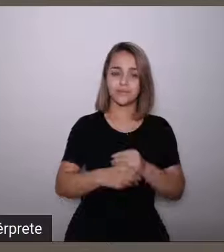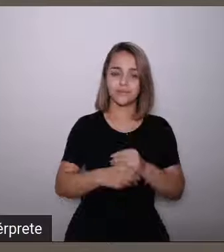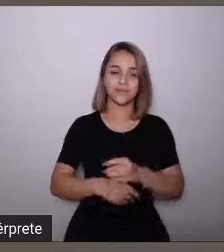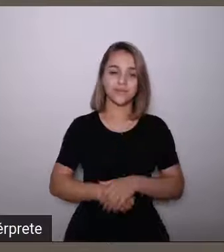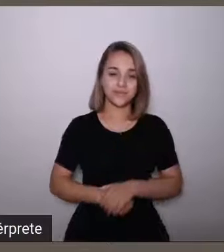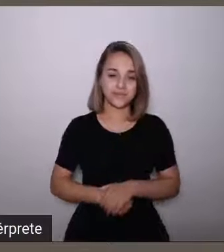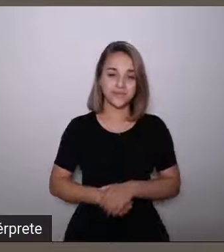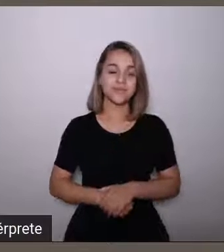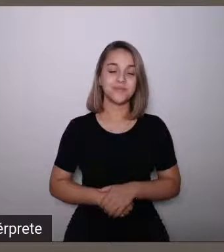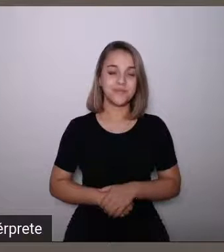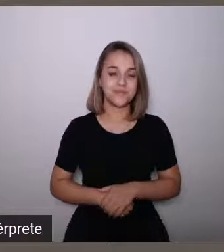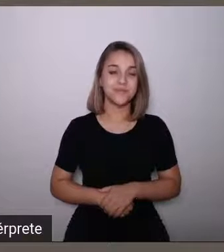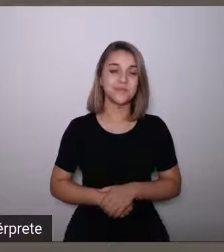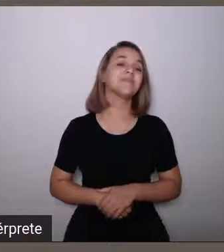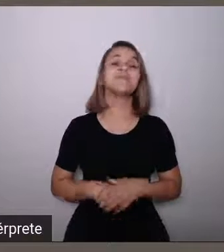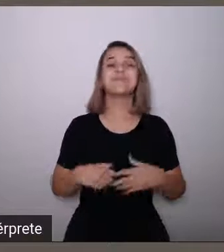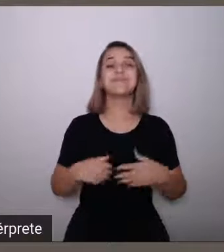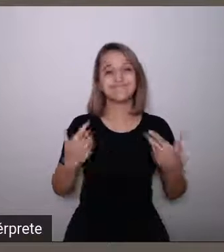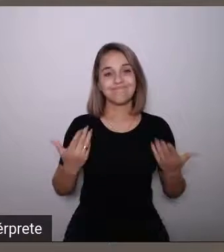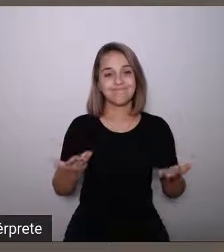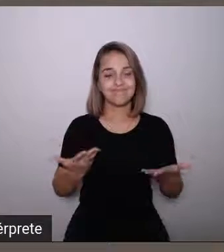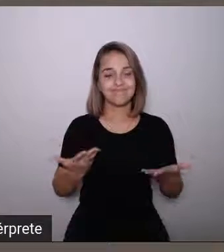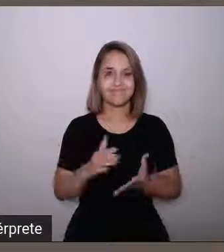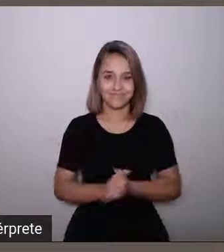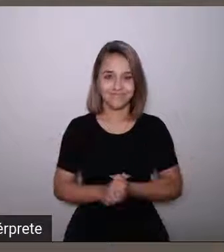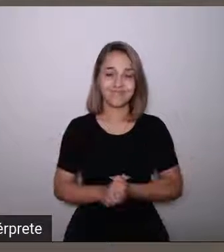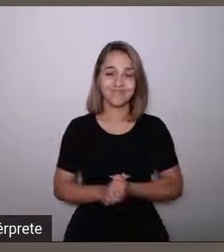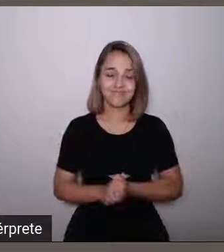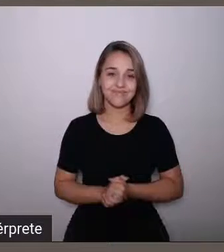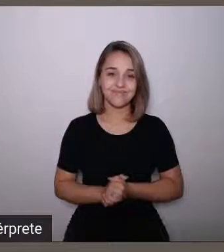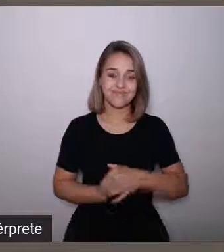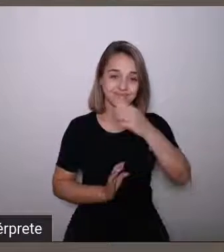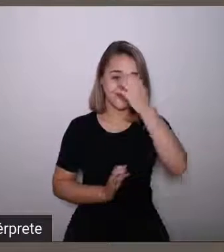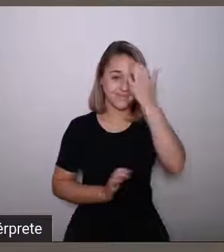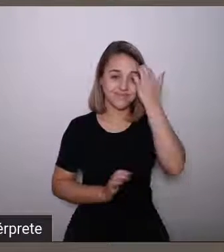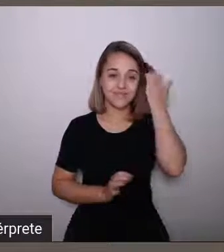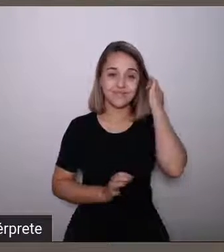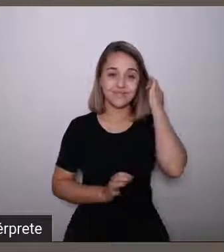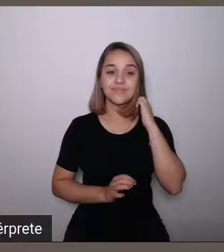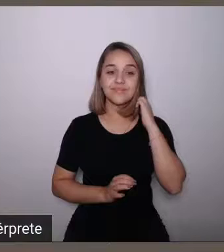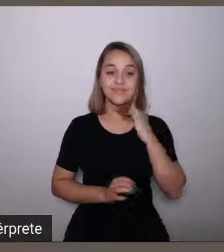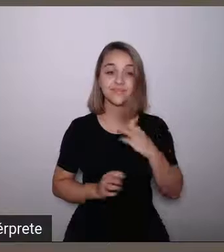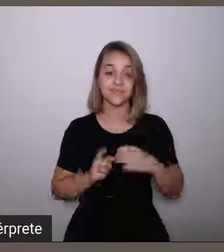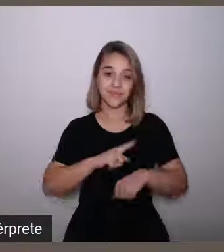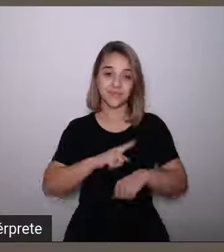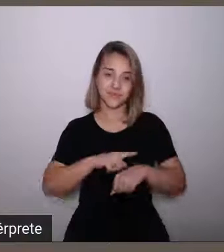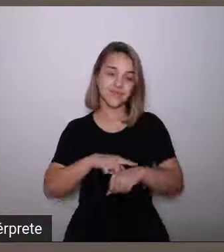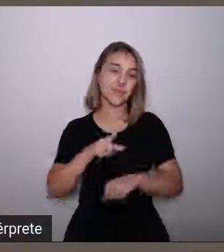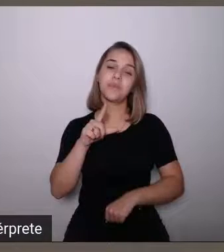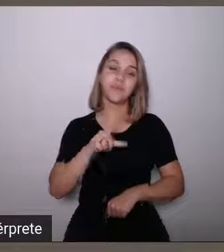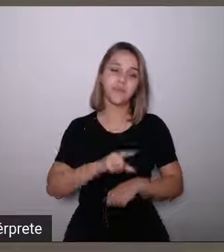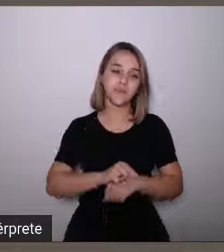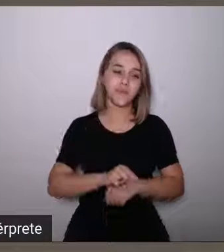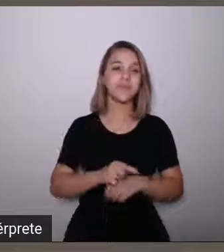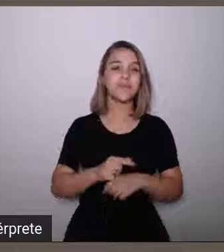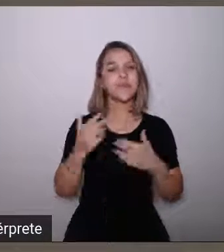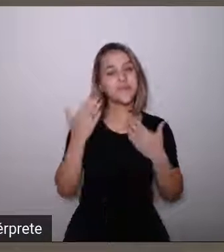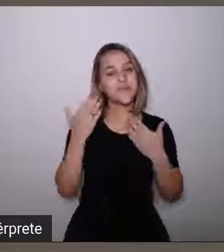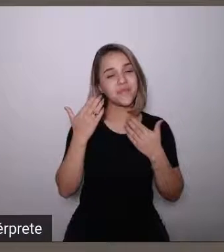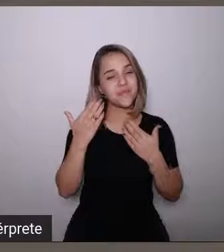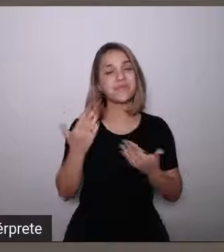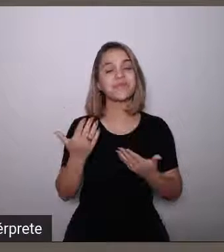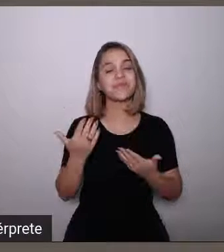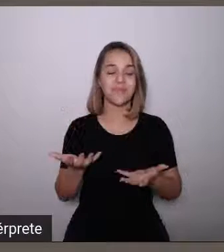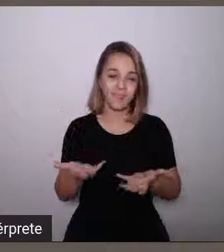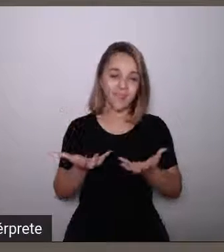Bom, pessoal, a gente já está passando do nosso tempo, eu queria encerrar, então,